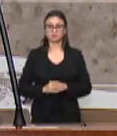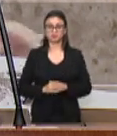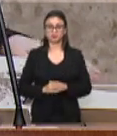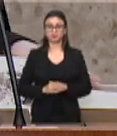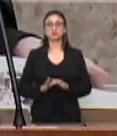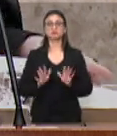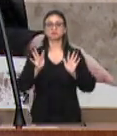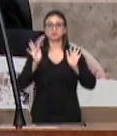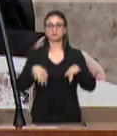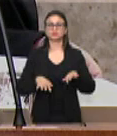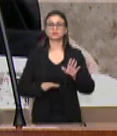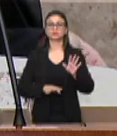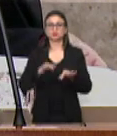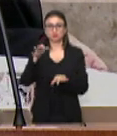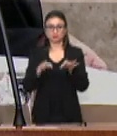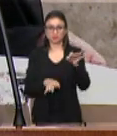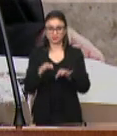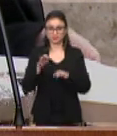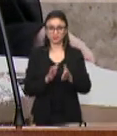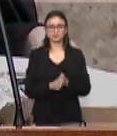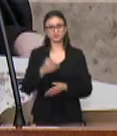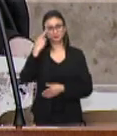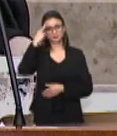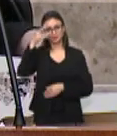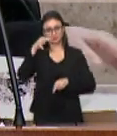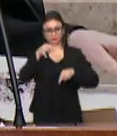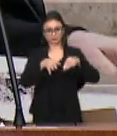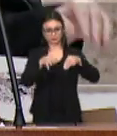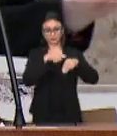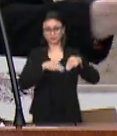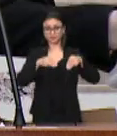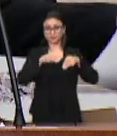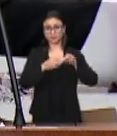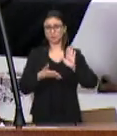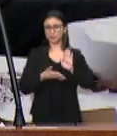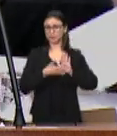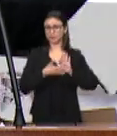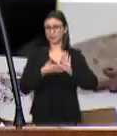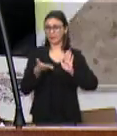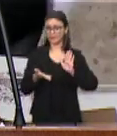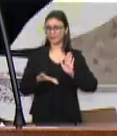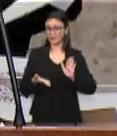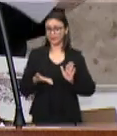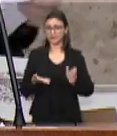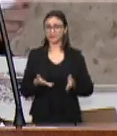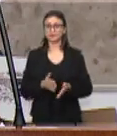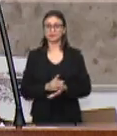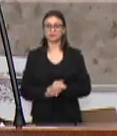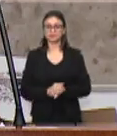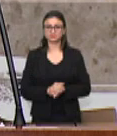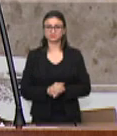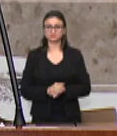Julgamento encerrado. Senhores ministros, eu proponho agora,